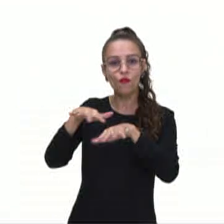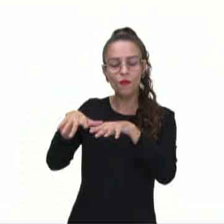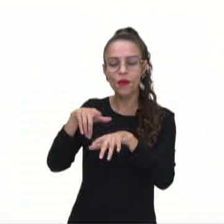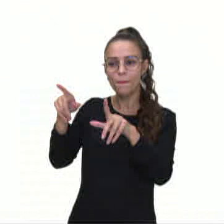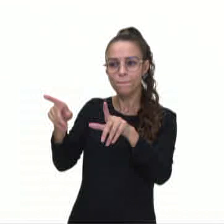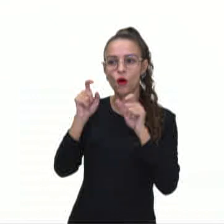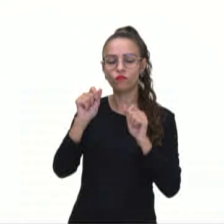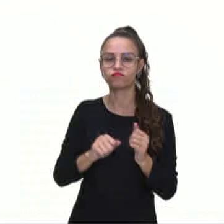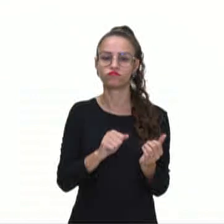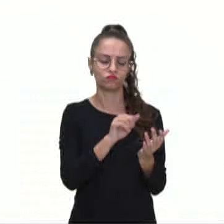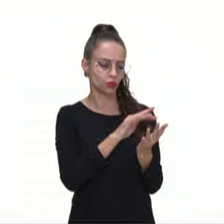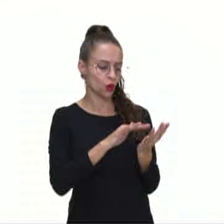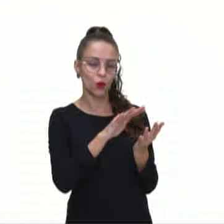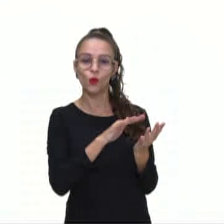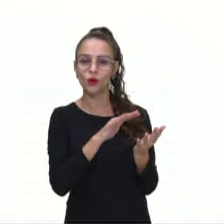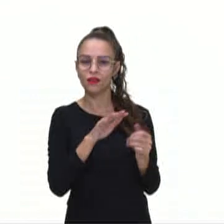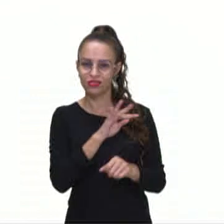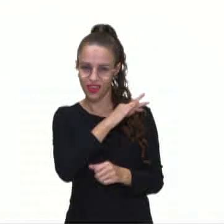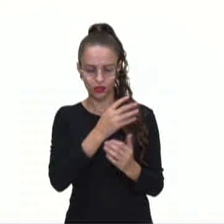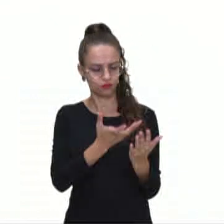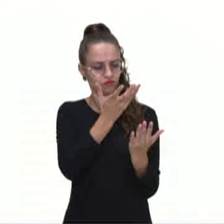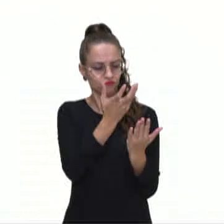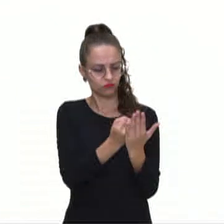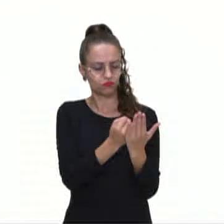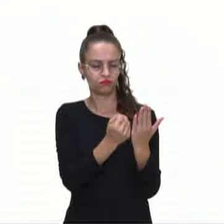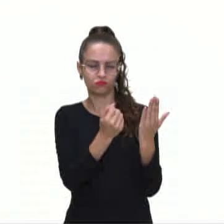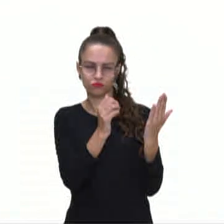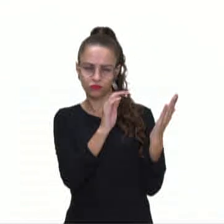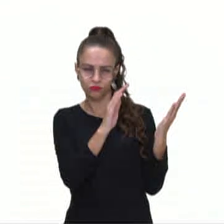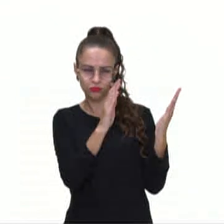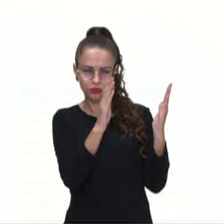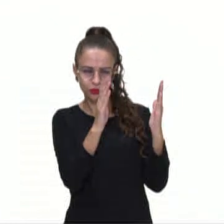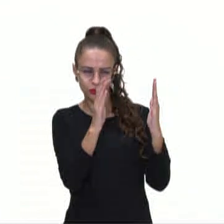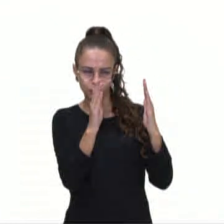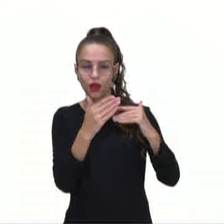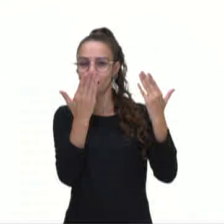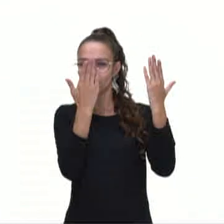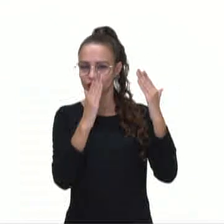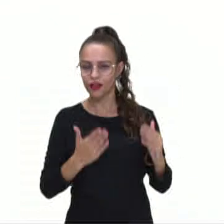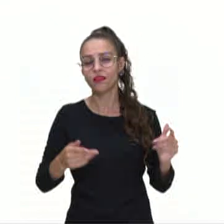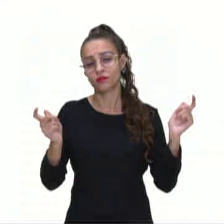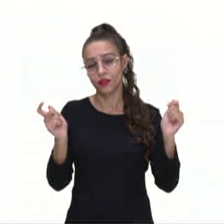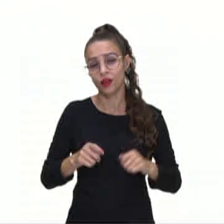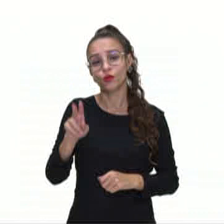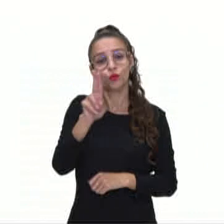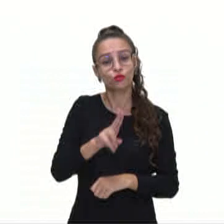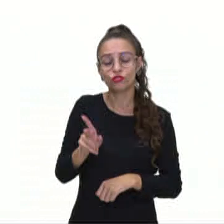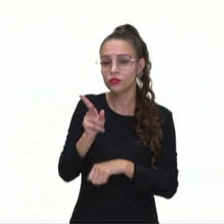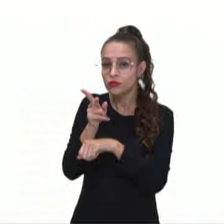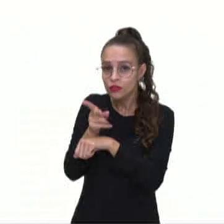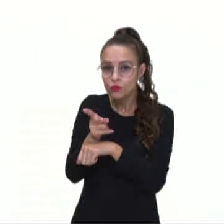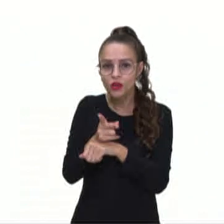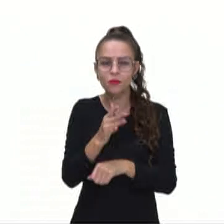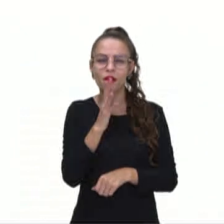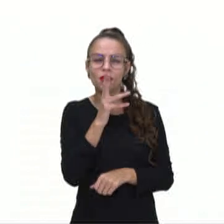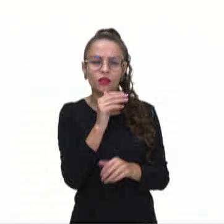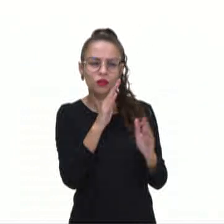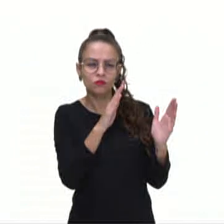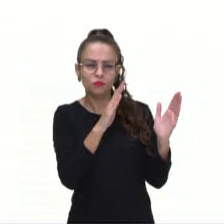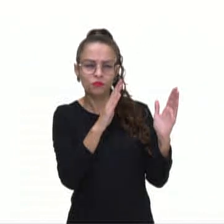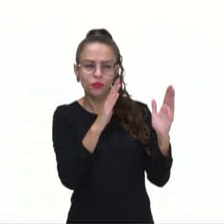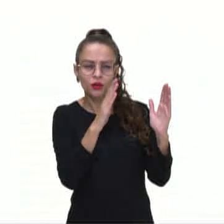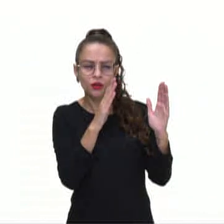técnicos podem fazer o upload e avaliar a gravação em questão de minutos, utilizando câmera lenta, medições e